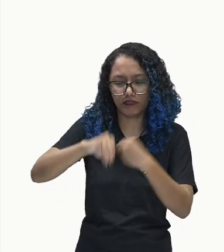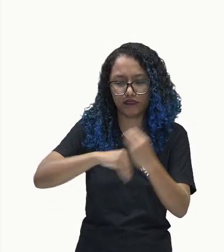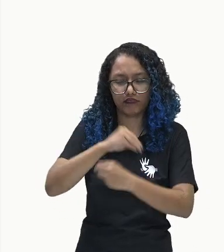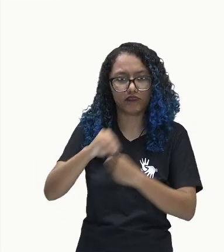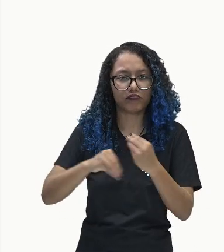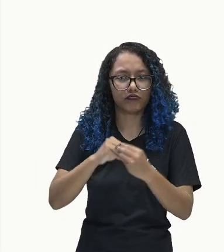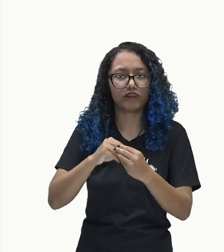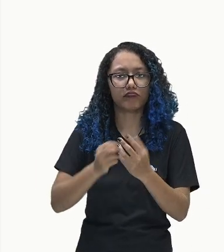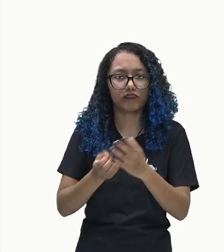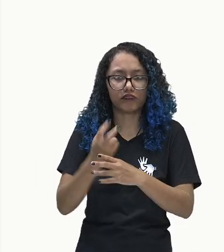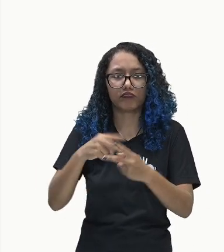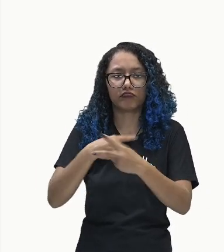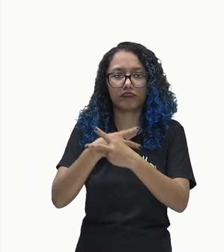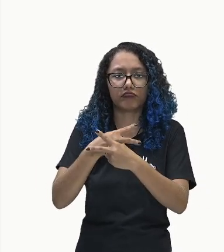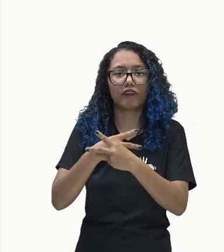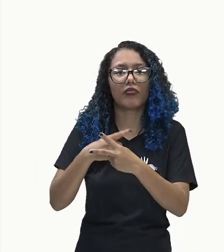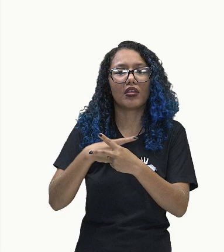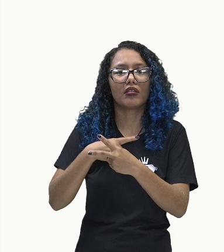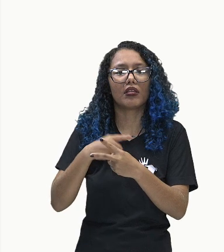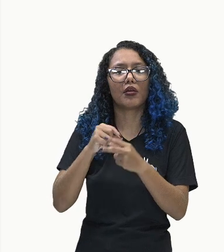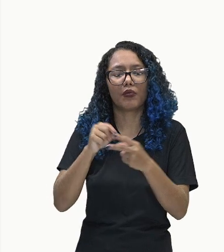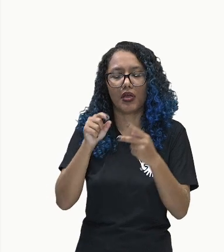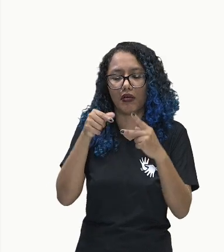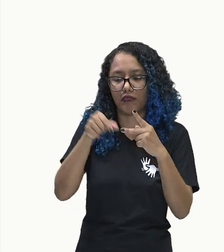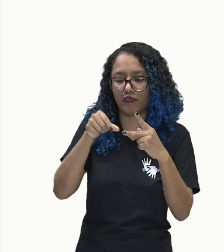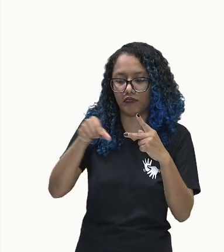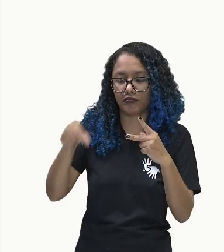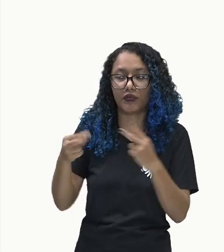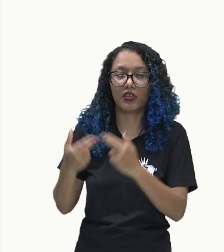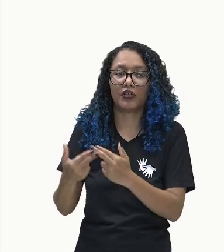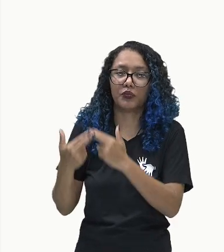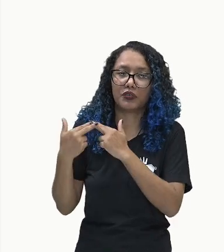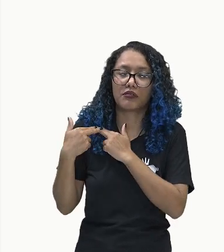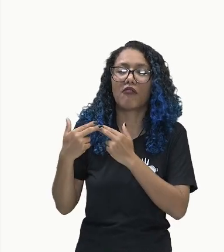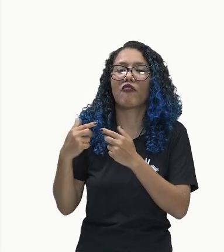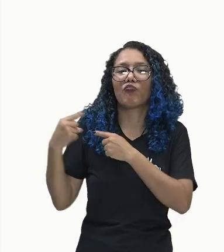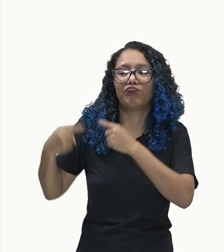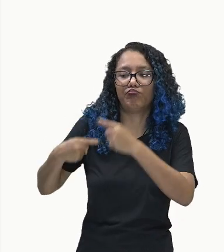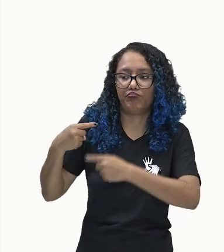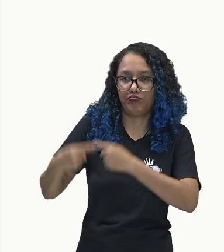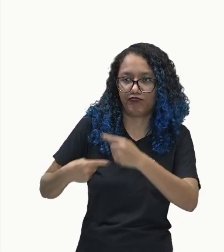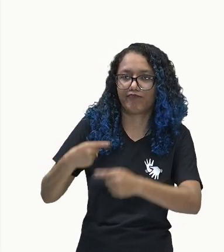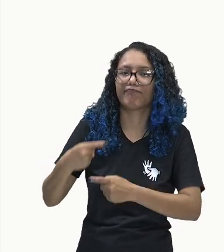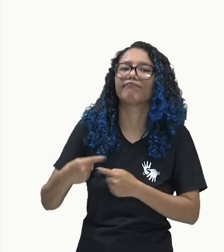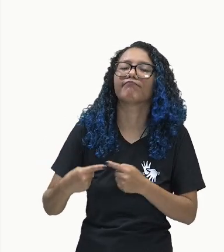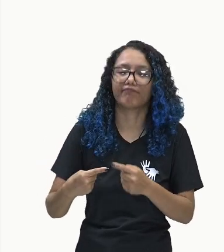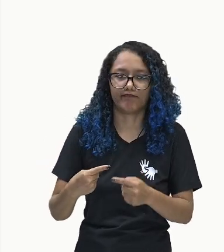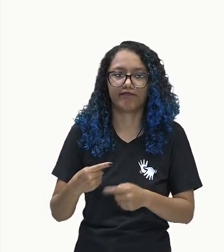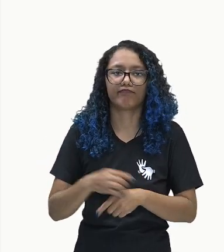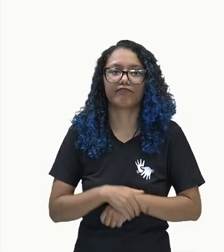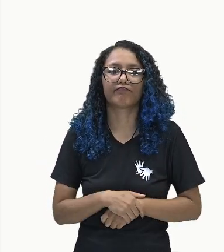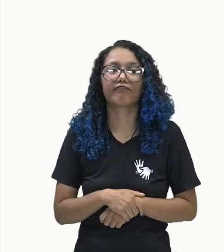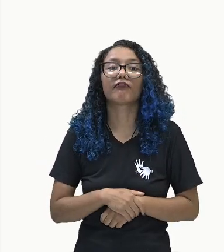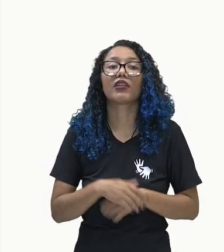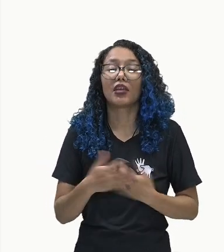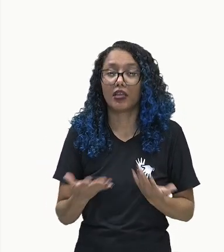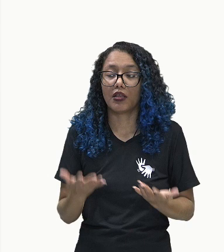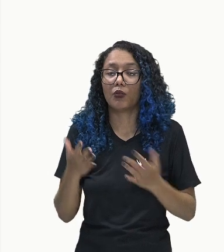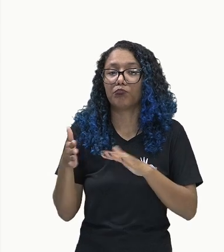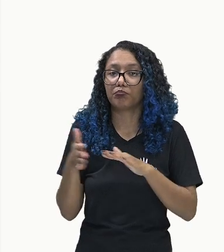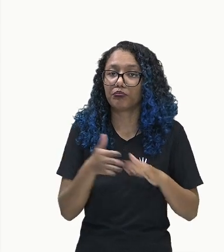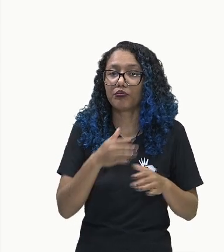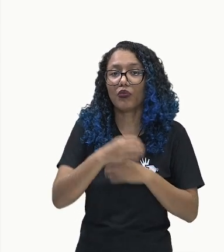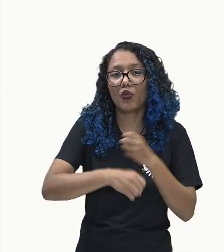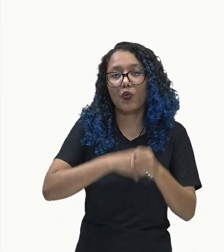genes responsáveis pela hereditariedade, tá? Já lá em 1915,